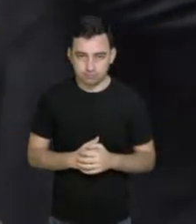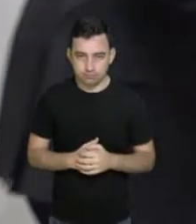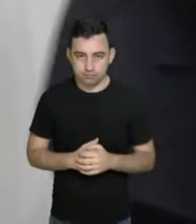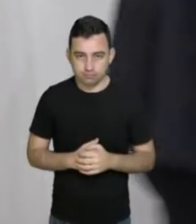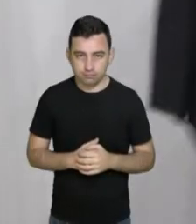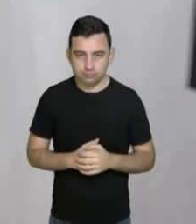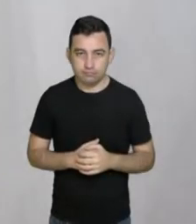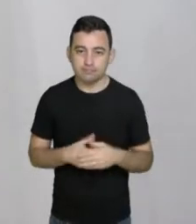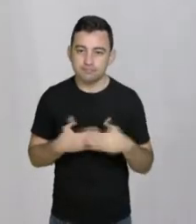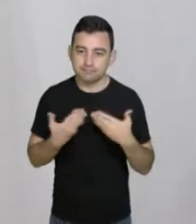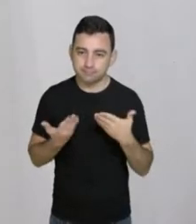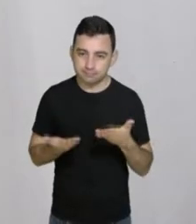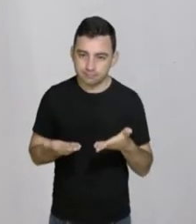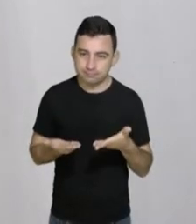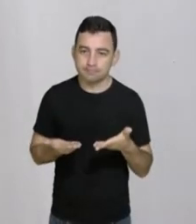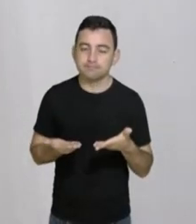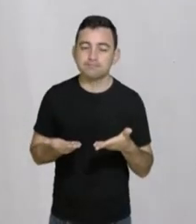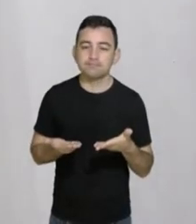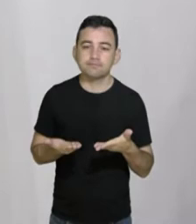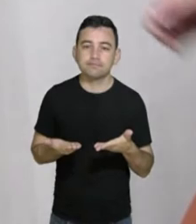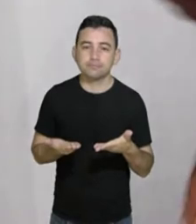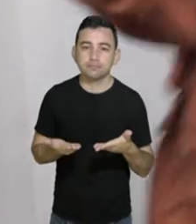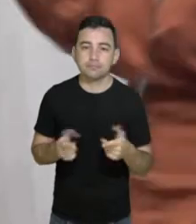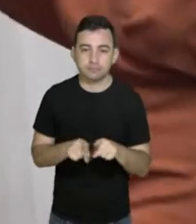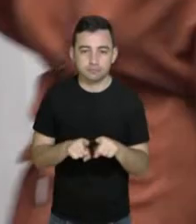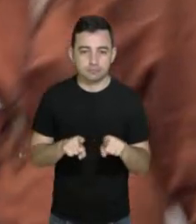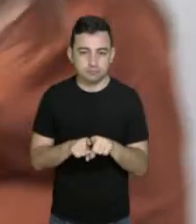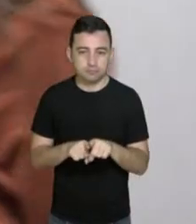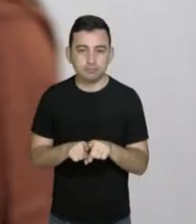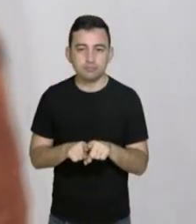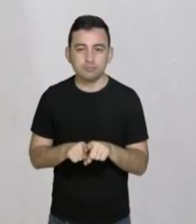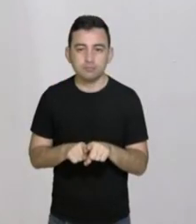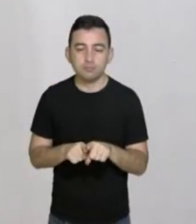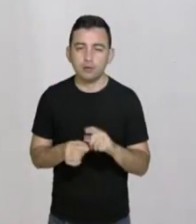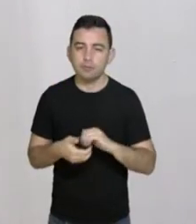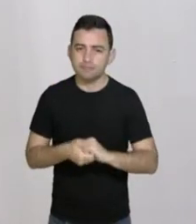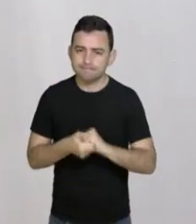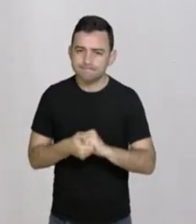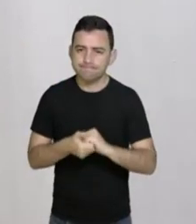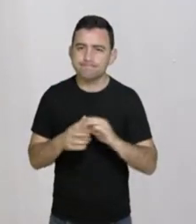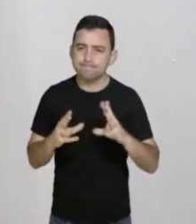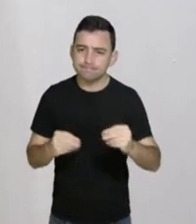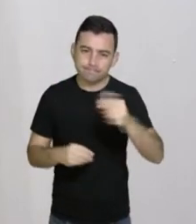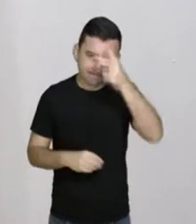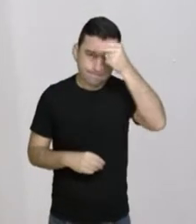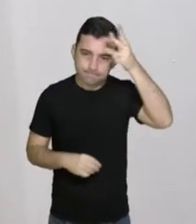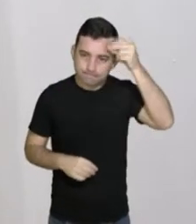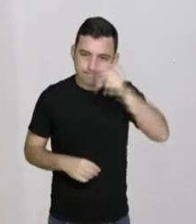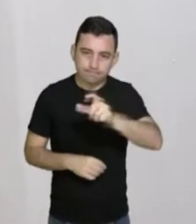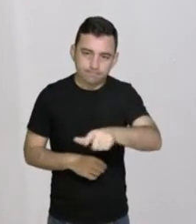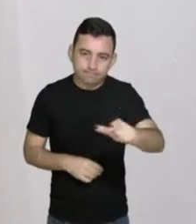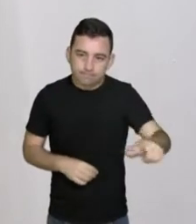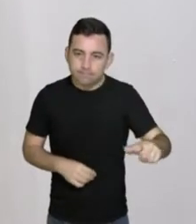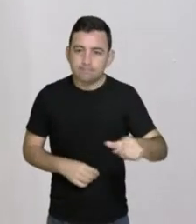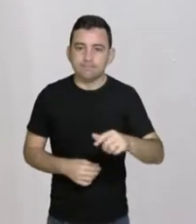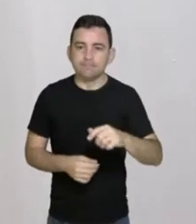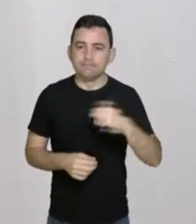a posse. Cumprimentar todos os prefeitos, os vereadores, secretários.